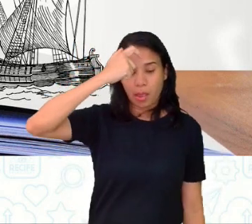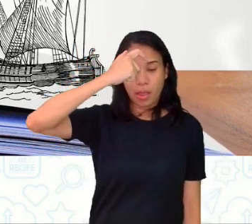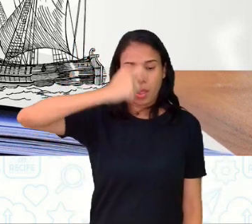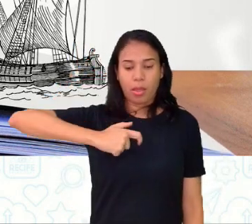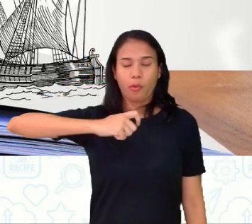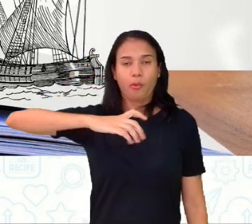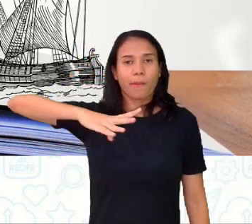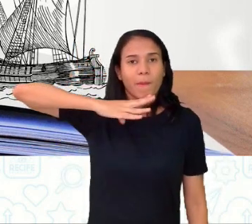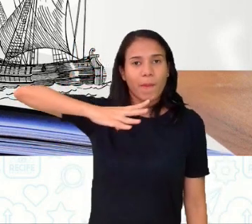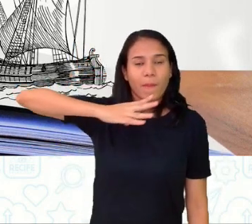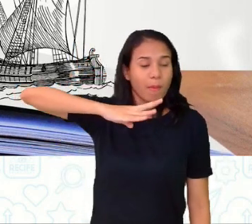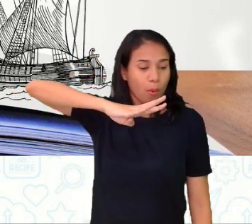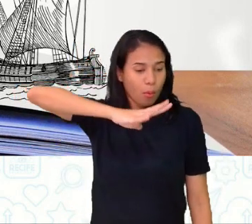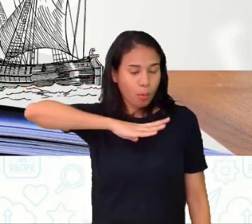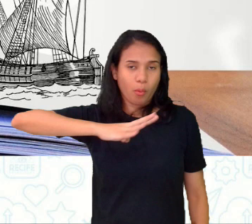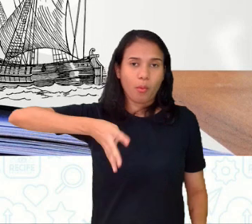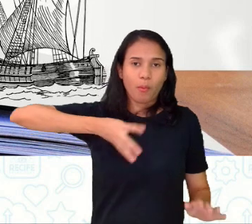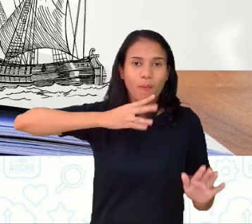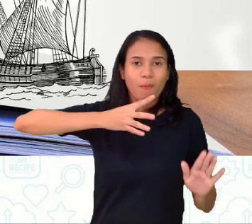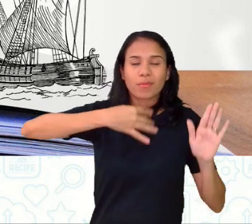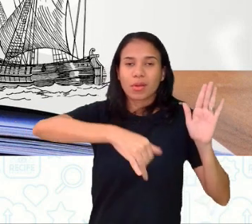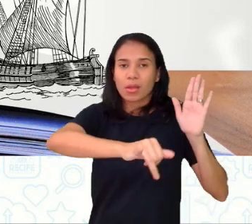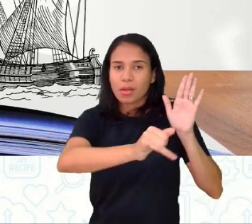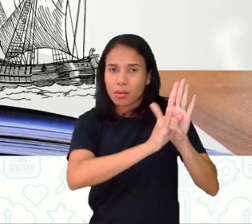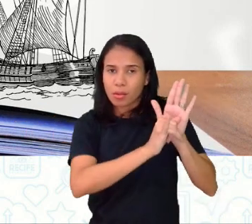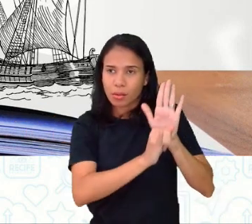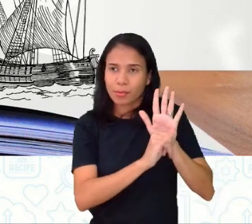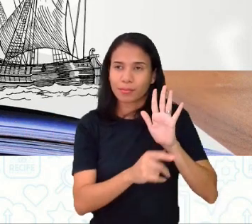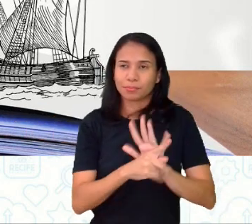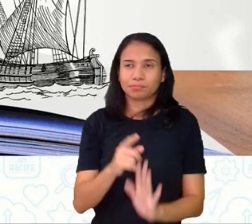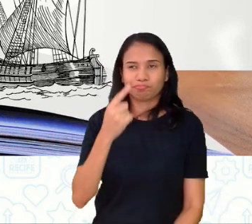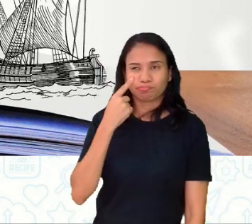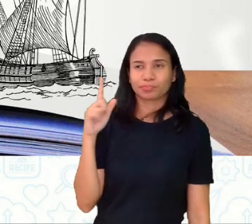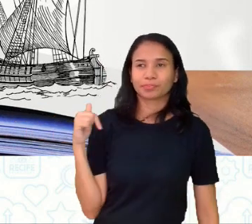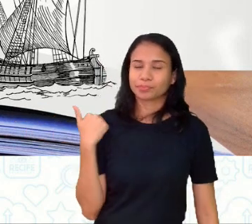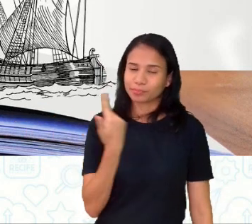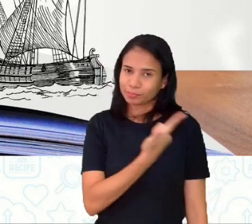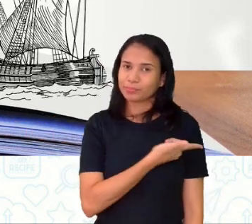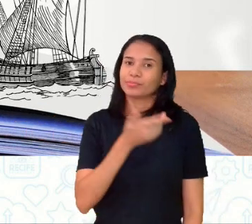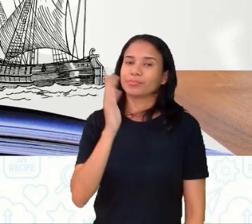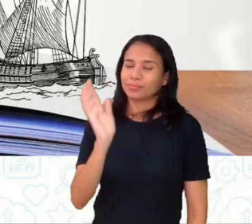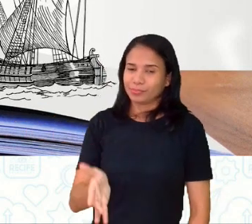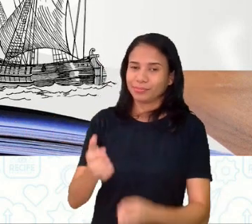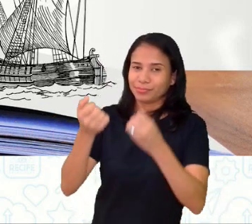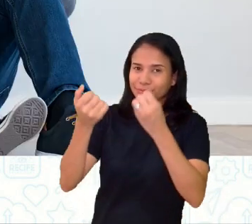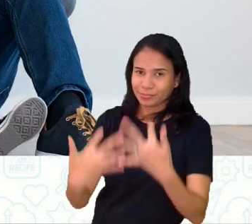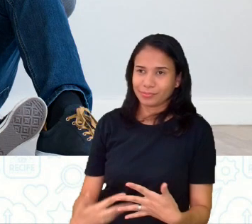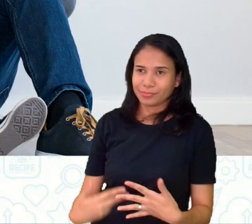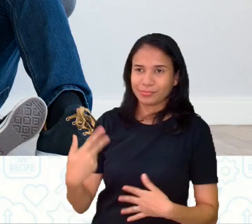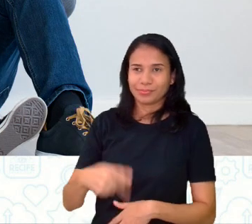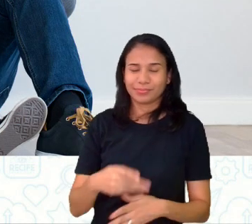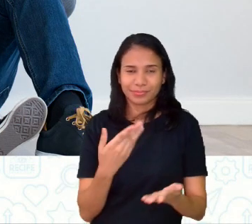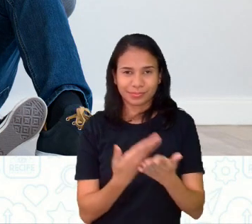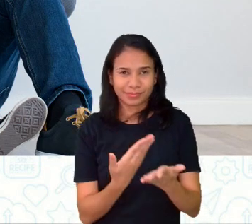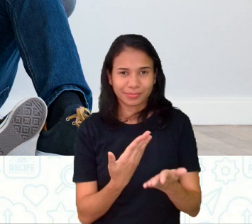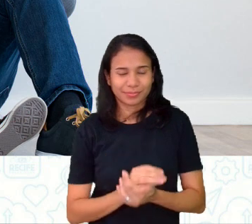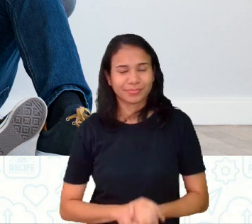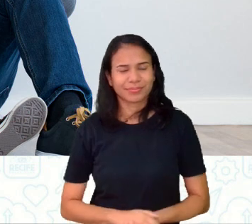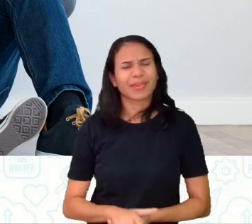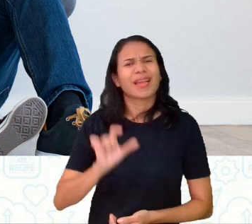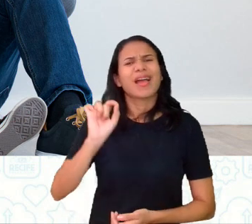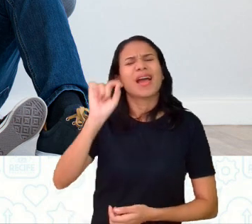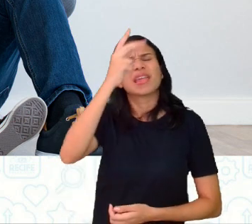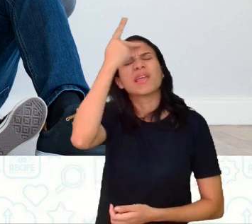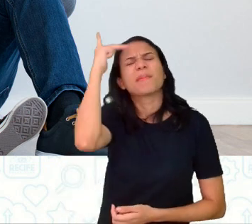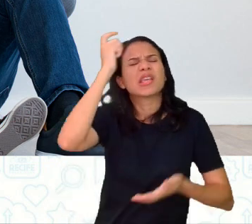para conhecermos nossa identidade, certo? Olha aí o que a gente já está falando ao longo dessa aula.